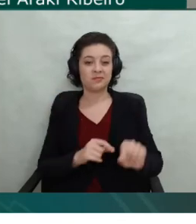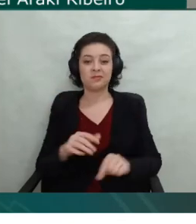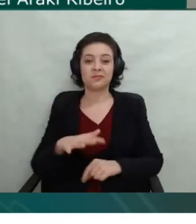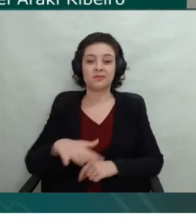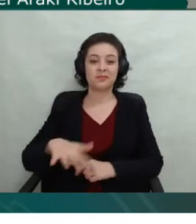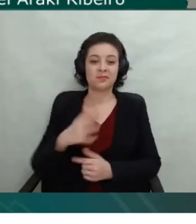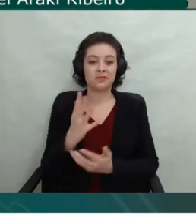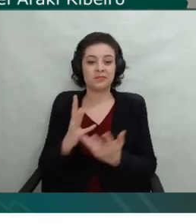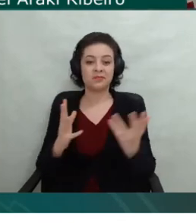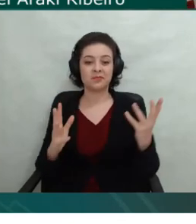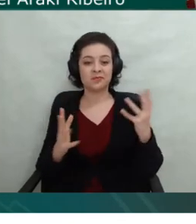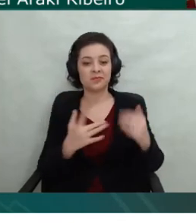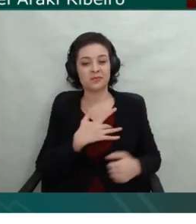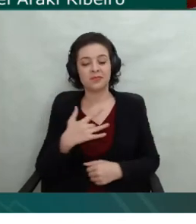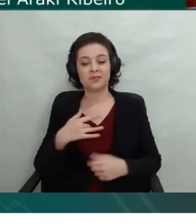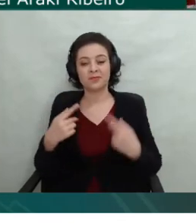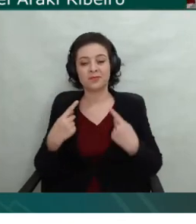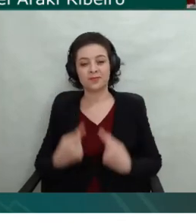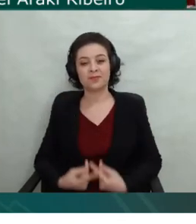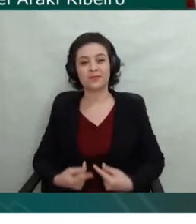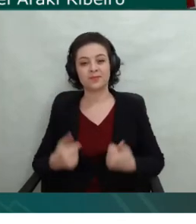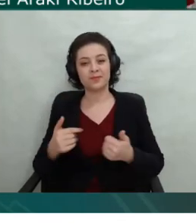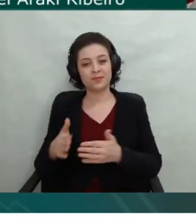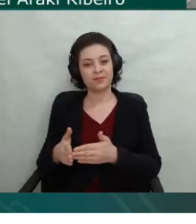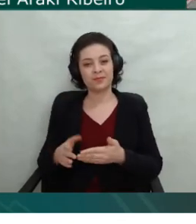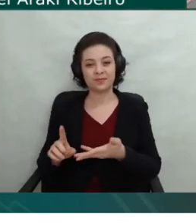saúde humana. Por favor, Daniel.